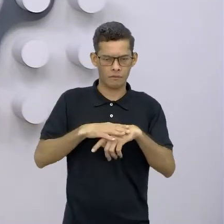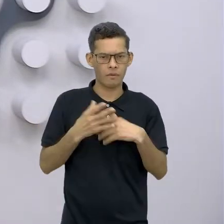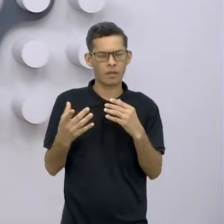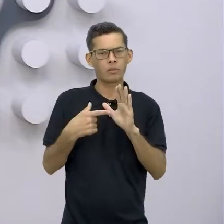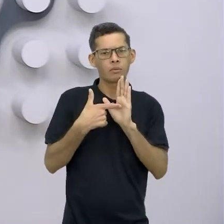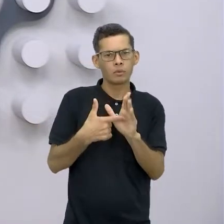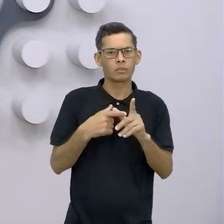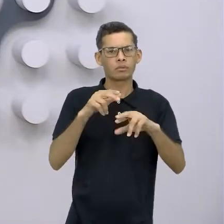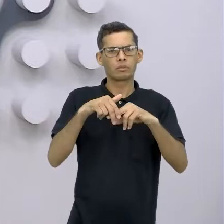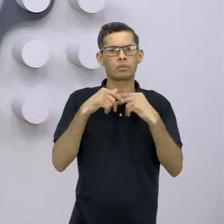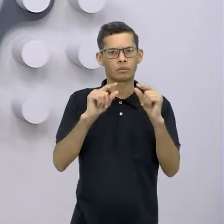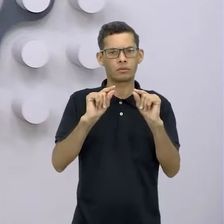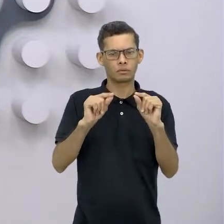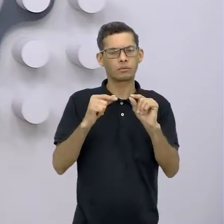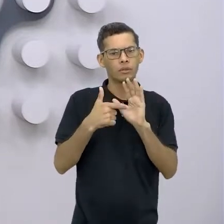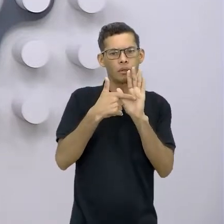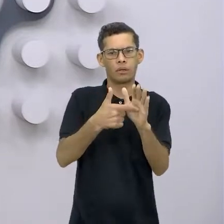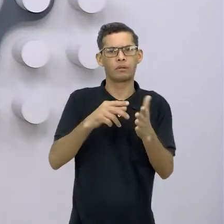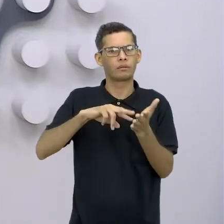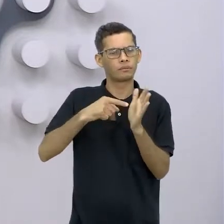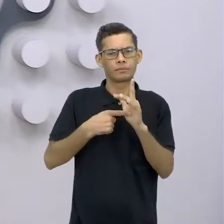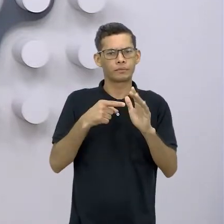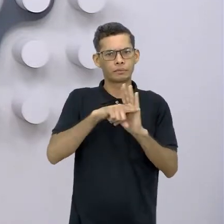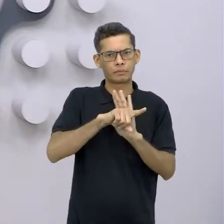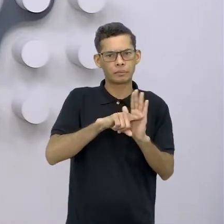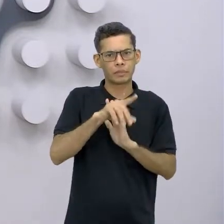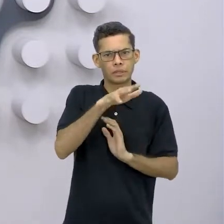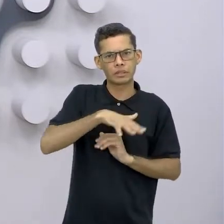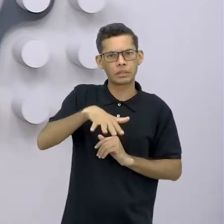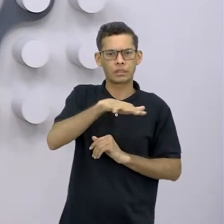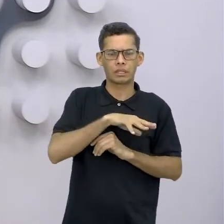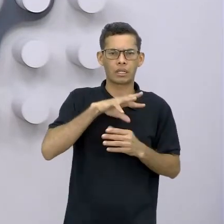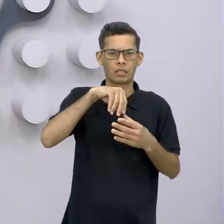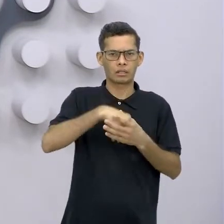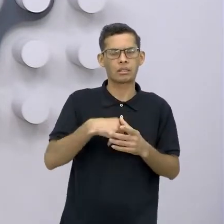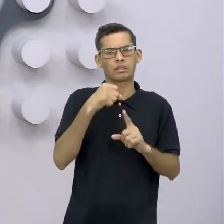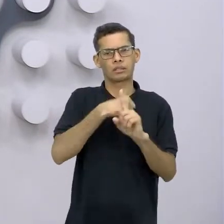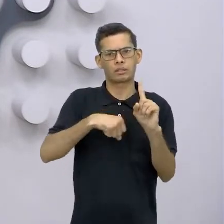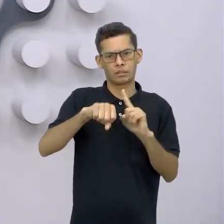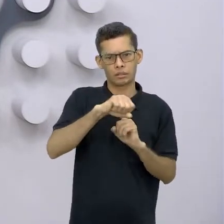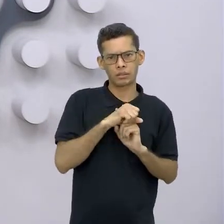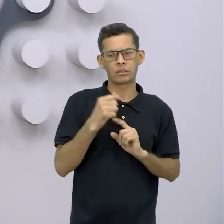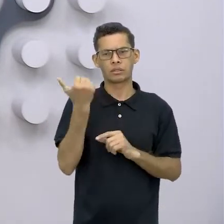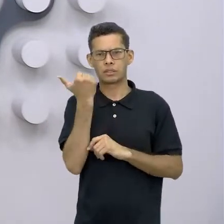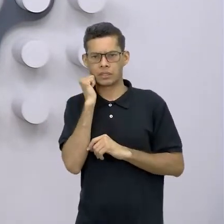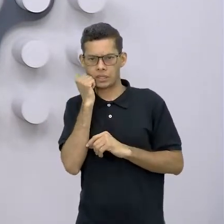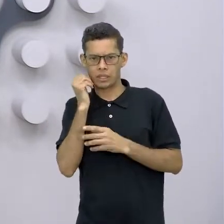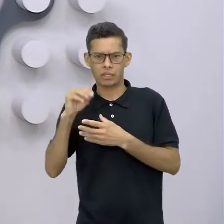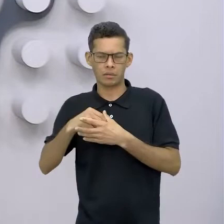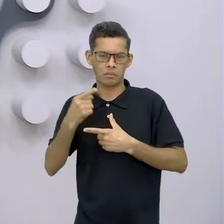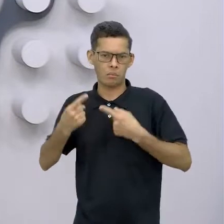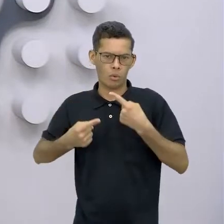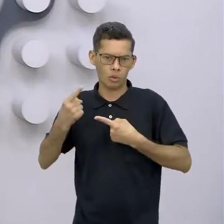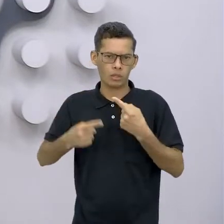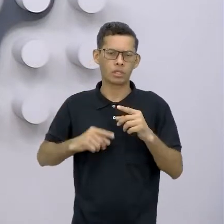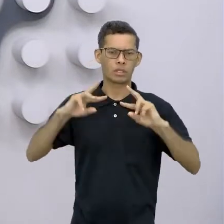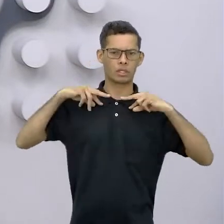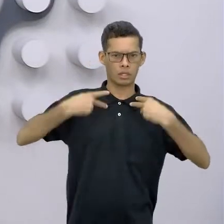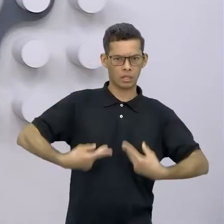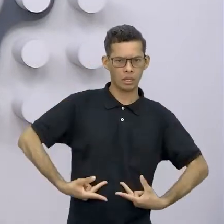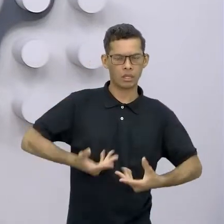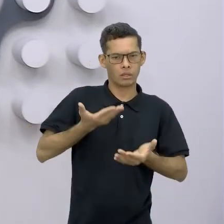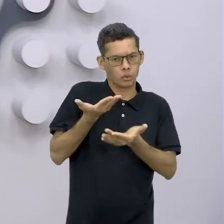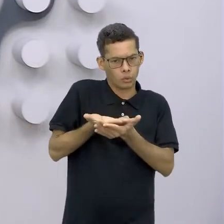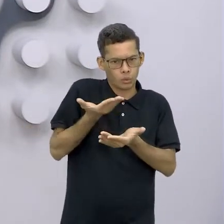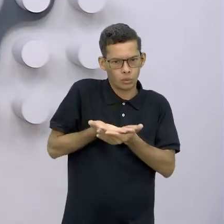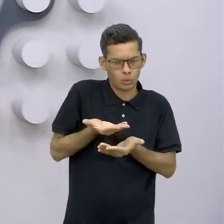modo de ilustrar o que são essas pesquisas nessa área da sociologia, das ciências políticas, da antropologia, que